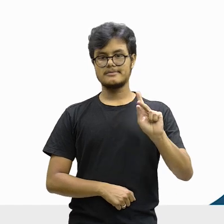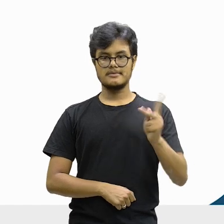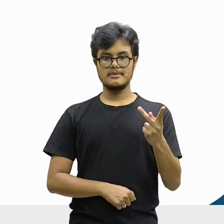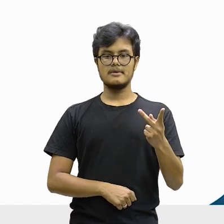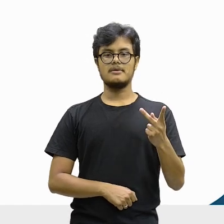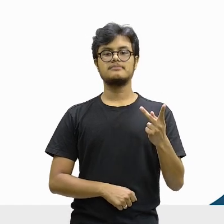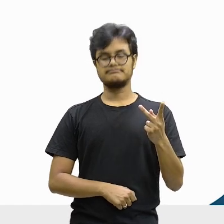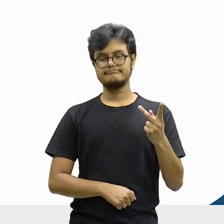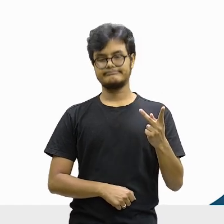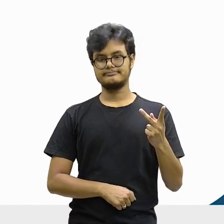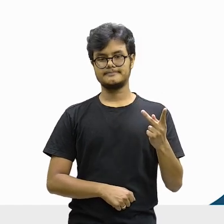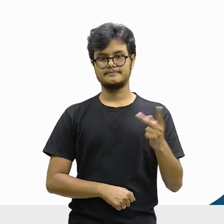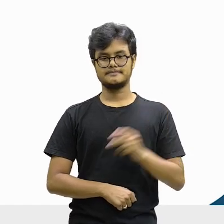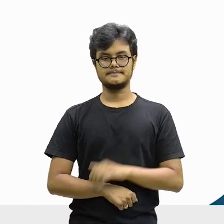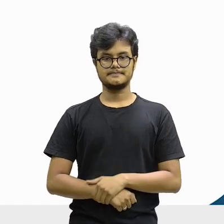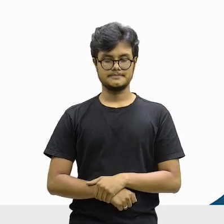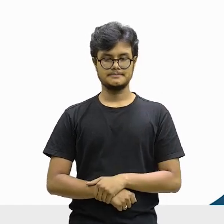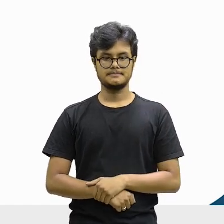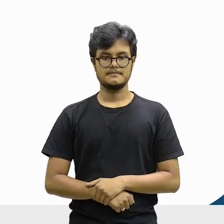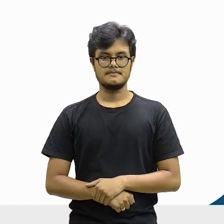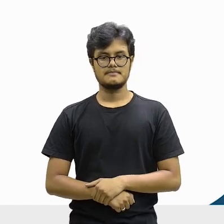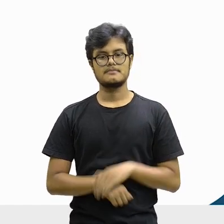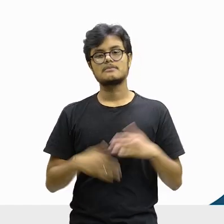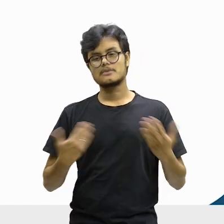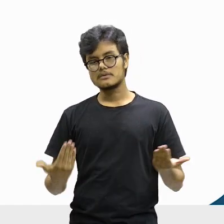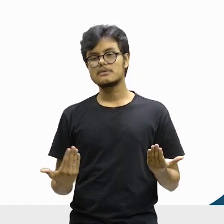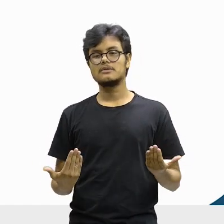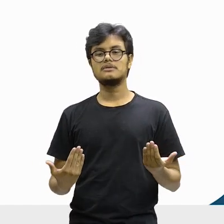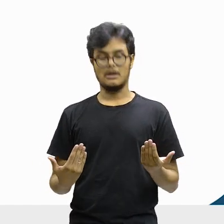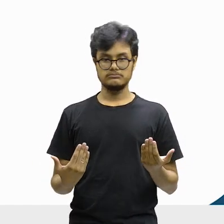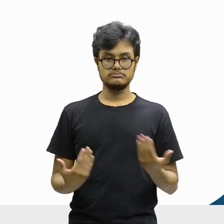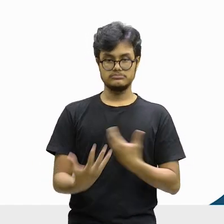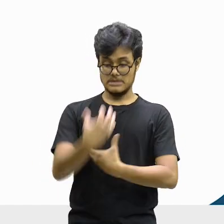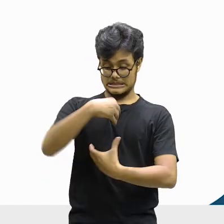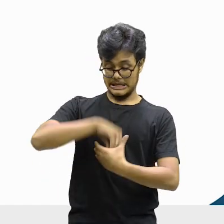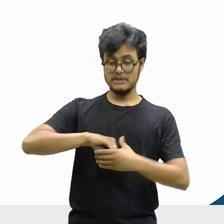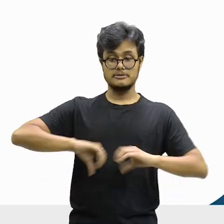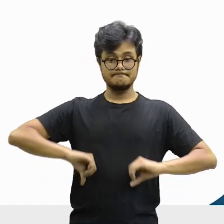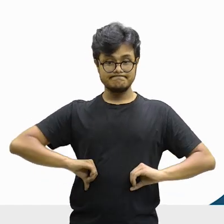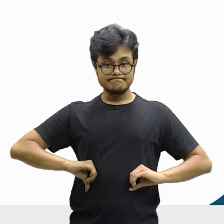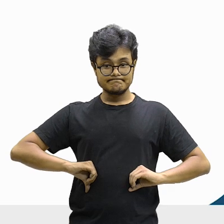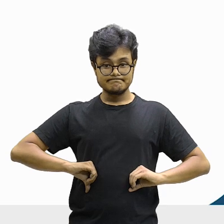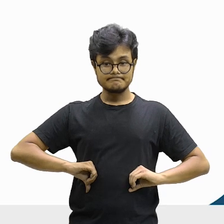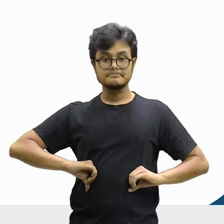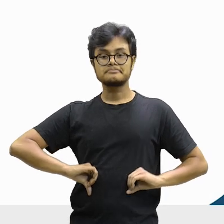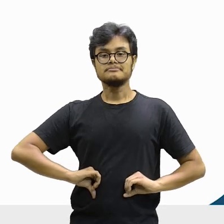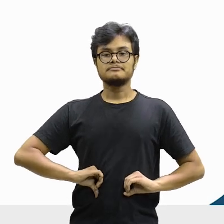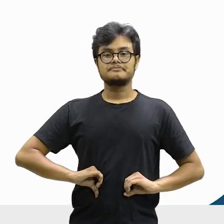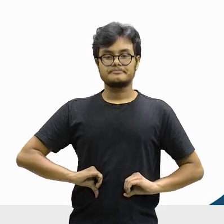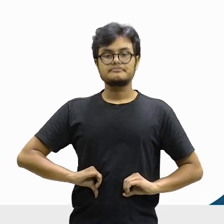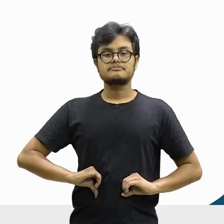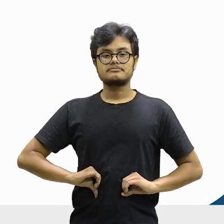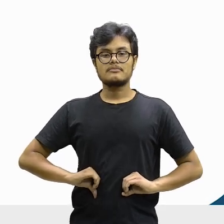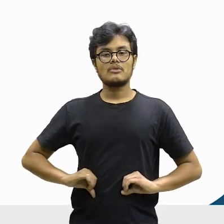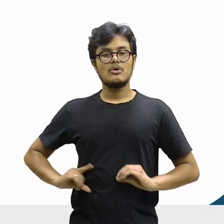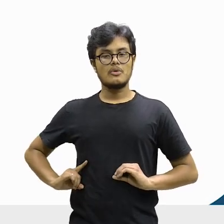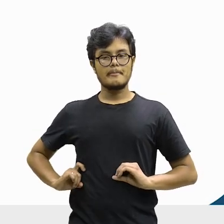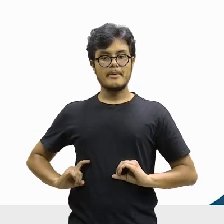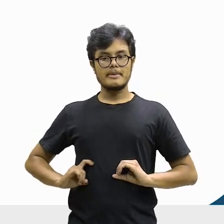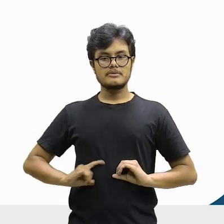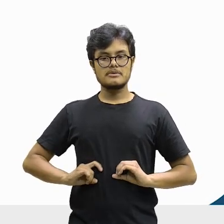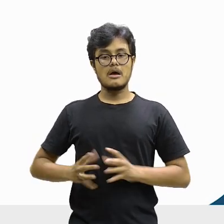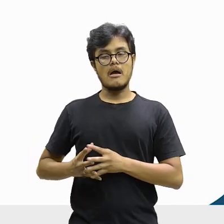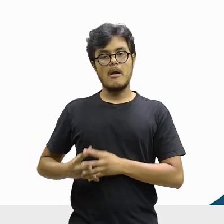hormônio folículo estimulante, alteração do ambiente uterino, tornando ósseo ao espermatozoide,